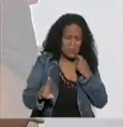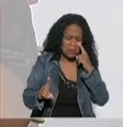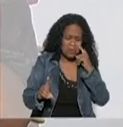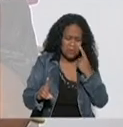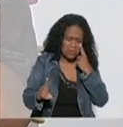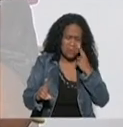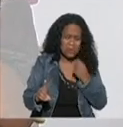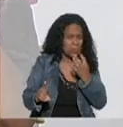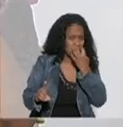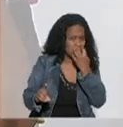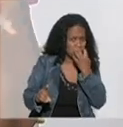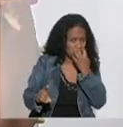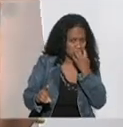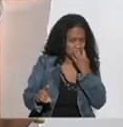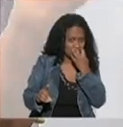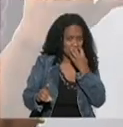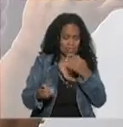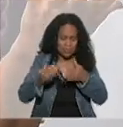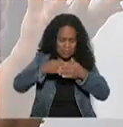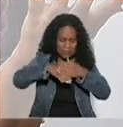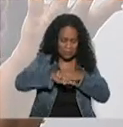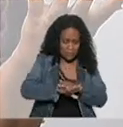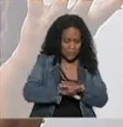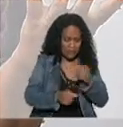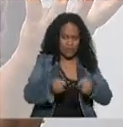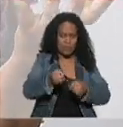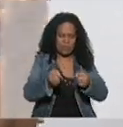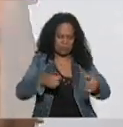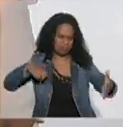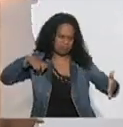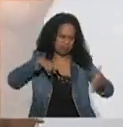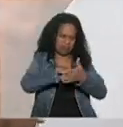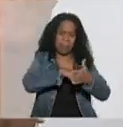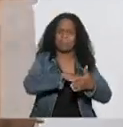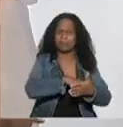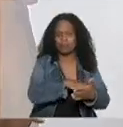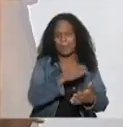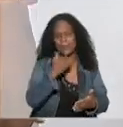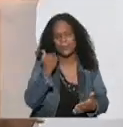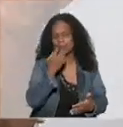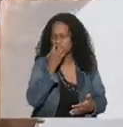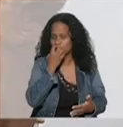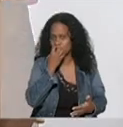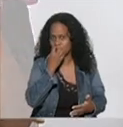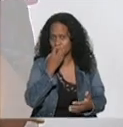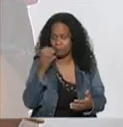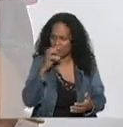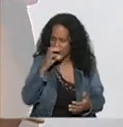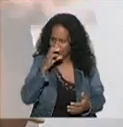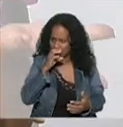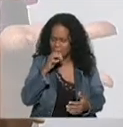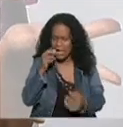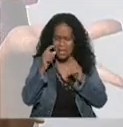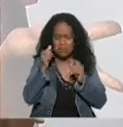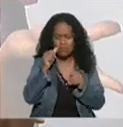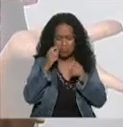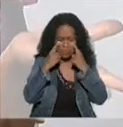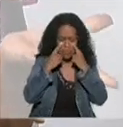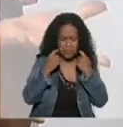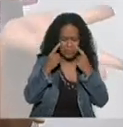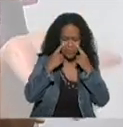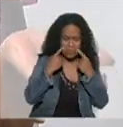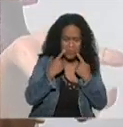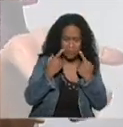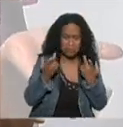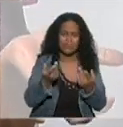foi atropelada. E aí, imediatamente... A menina chorando, contando a história, então nós temos que escrever essa